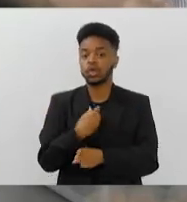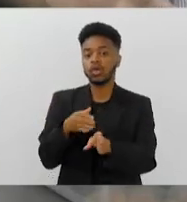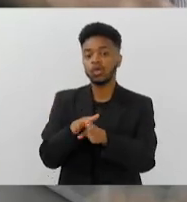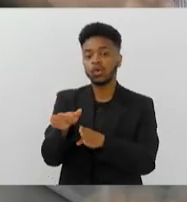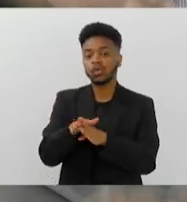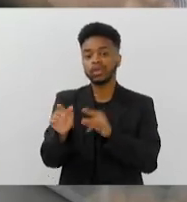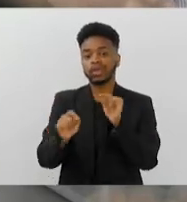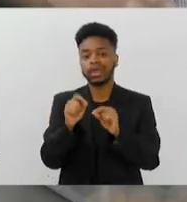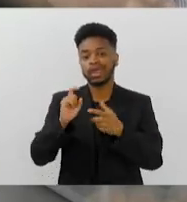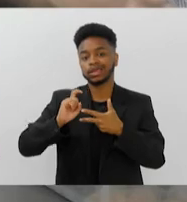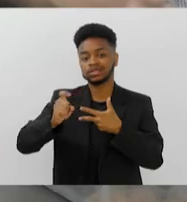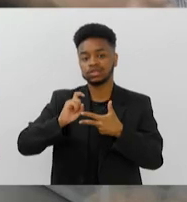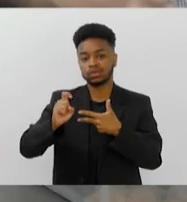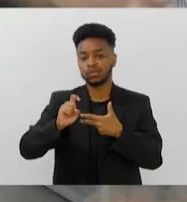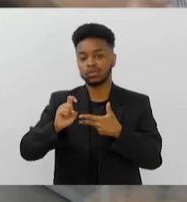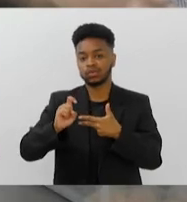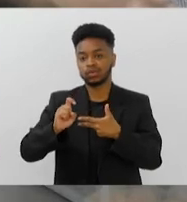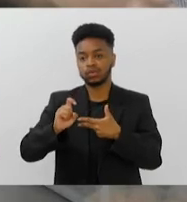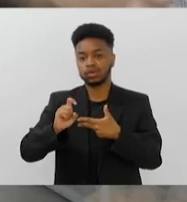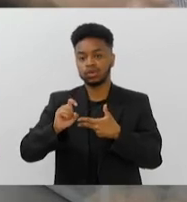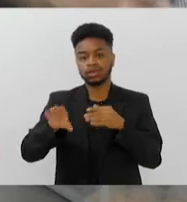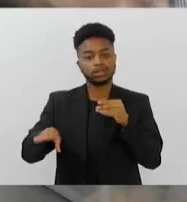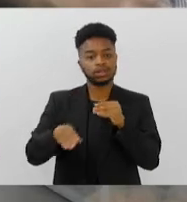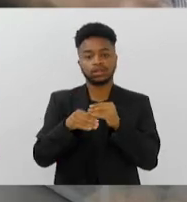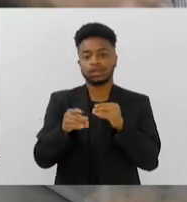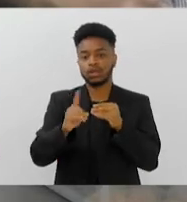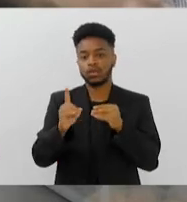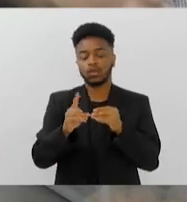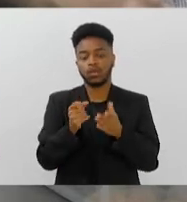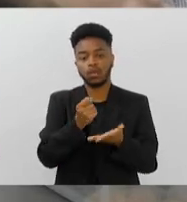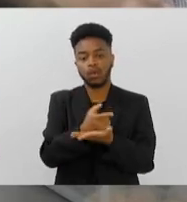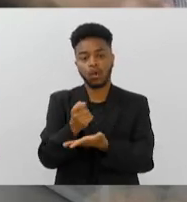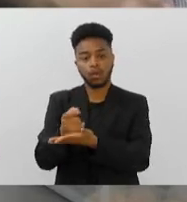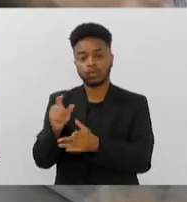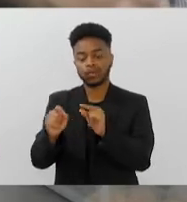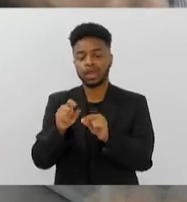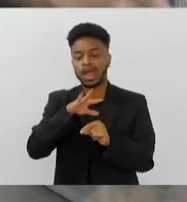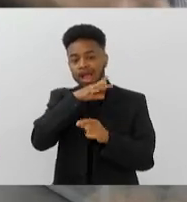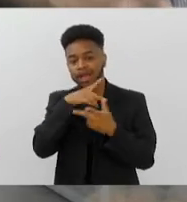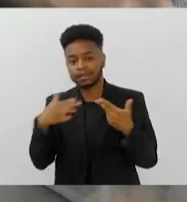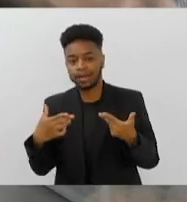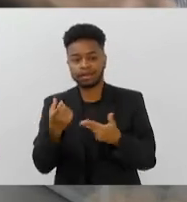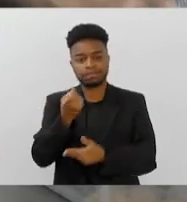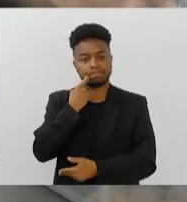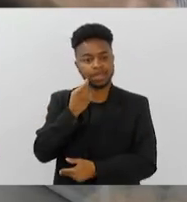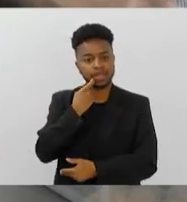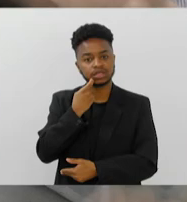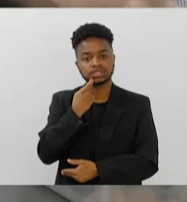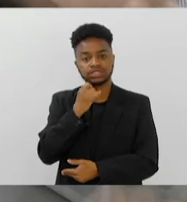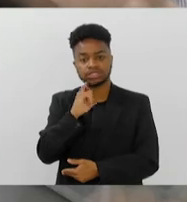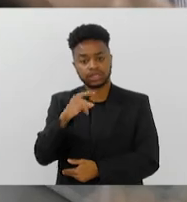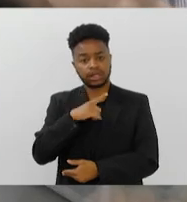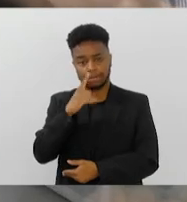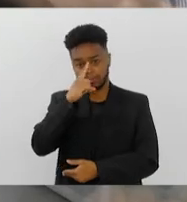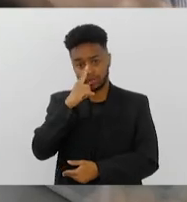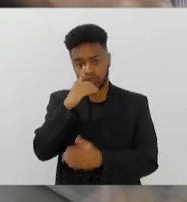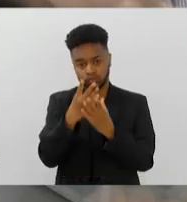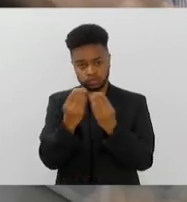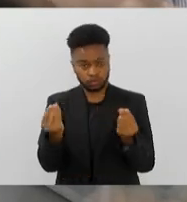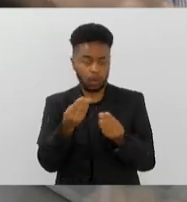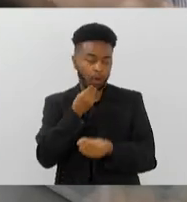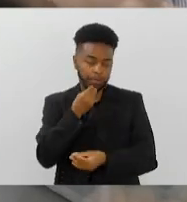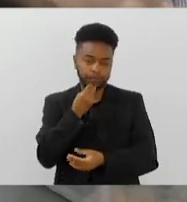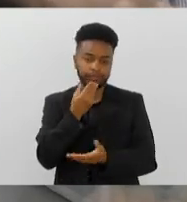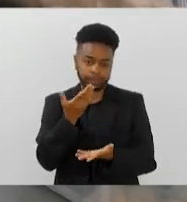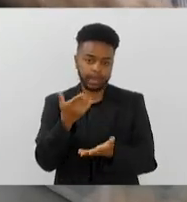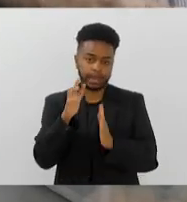não incluir nas suas compras animais, peixes, etc., que sejam ameaçados de extinção. Claro, um